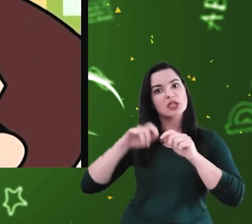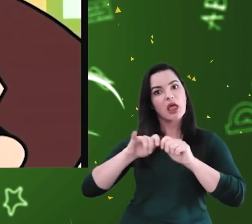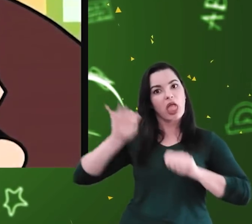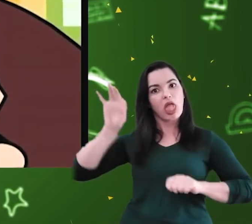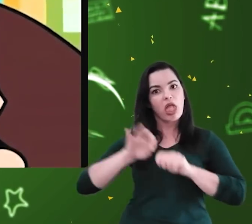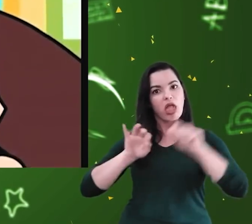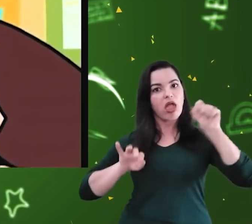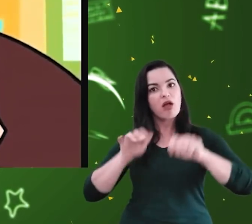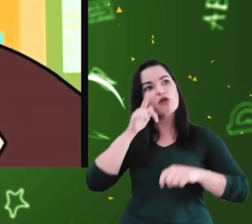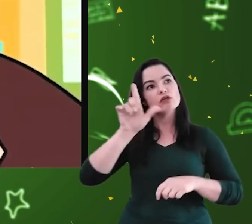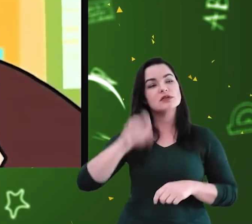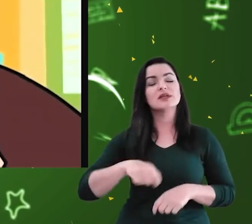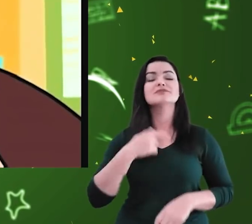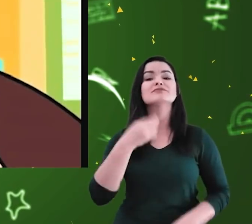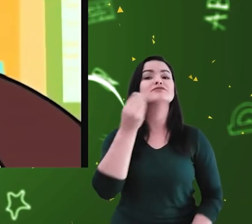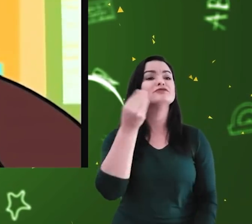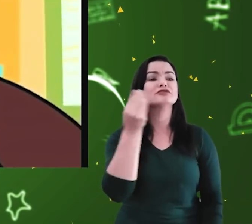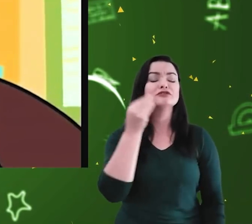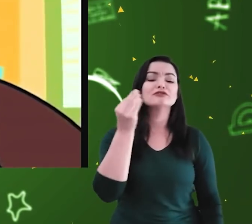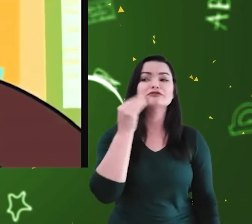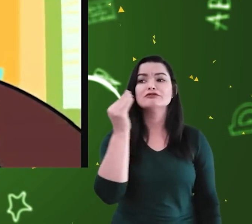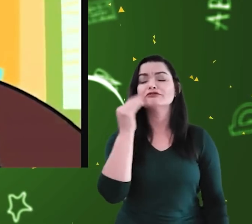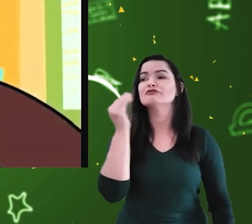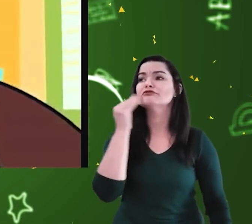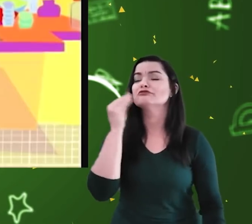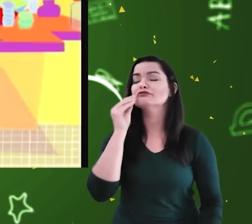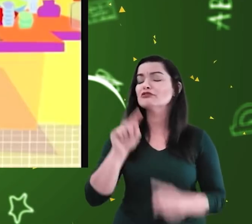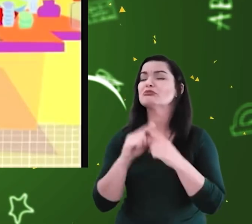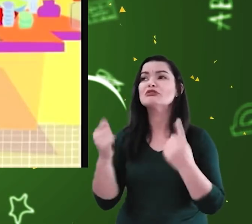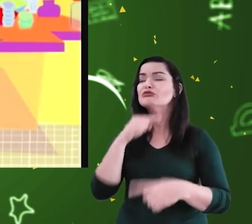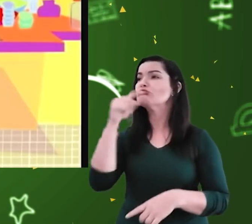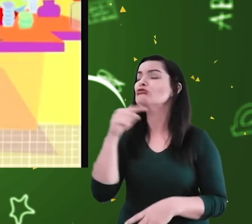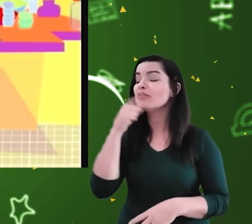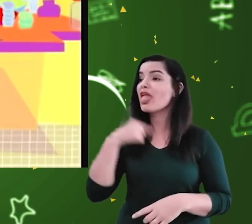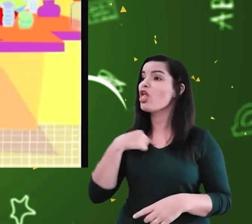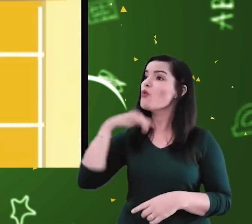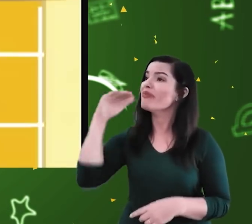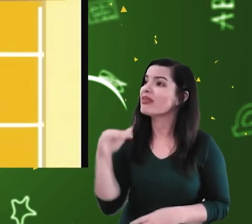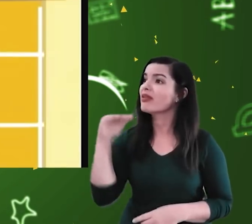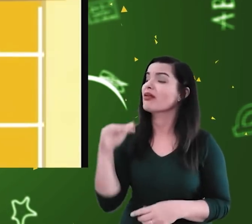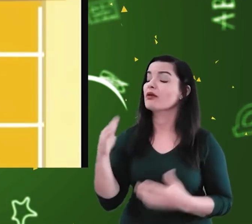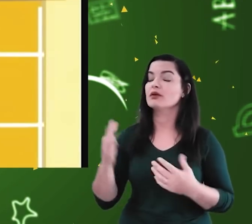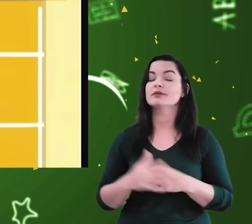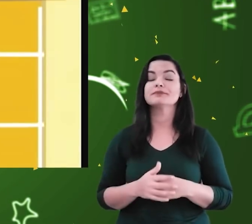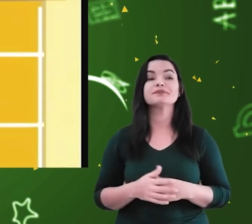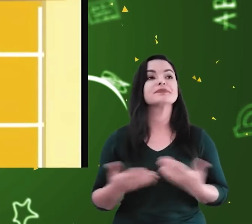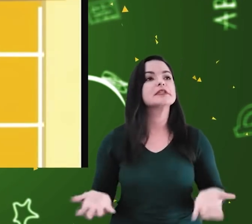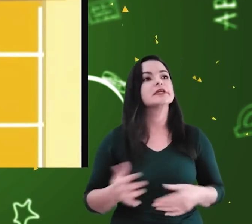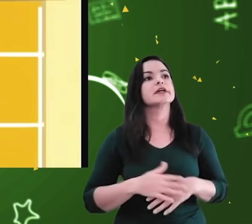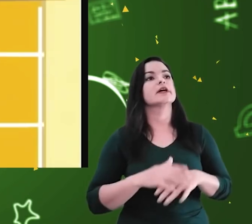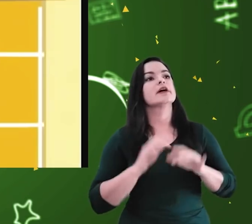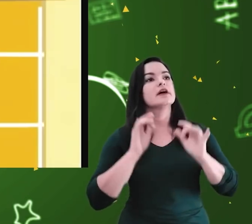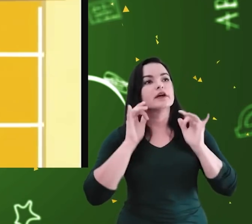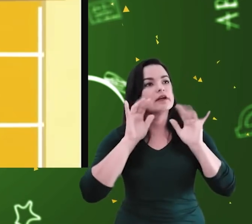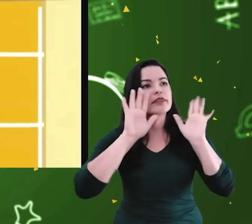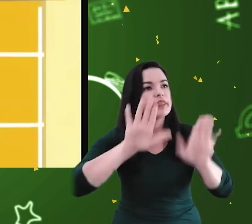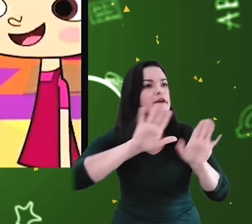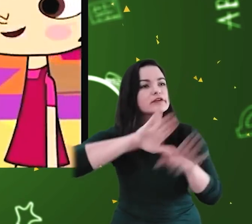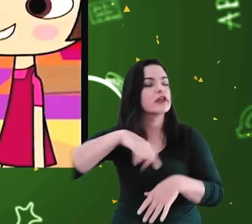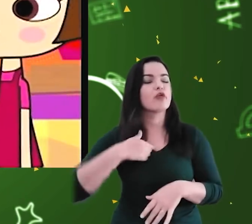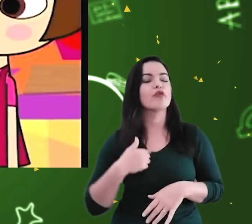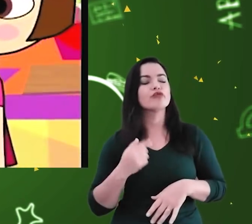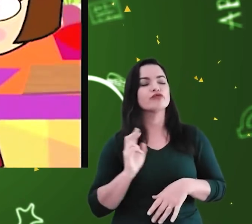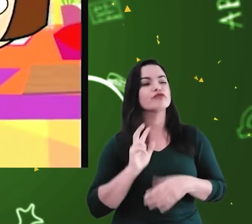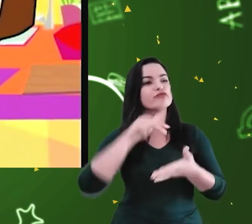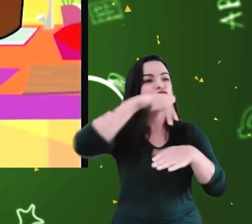Tô tentando, mas eu não consigo. Eu sou baixinho. Ai, então deixa que eu vou aí. Sai